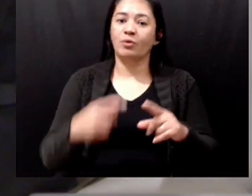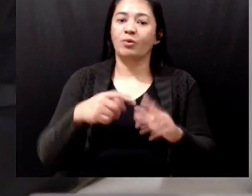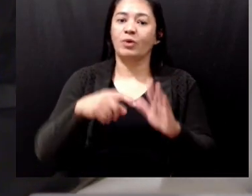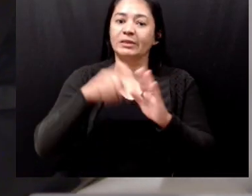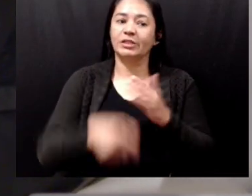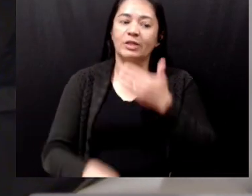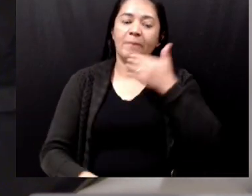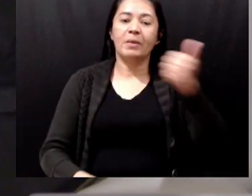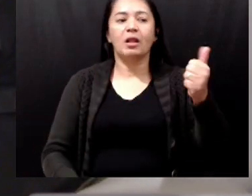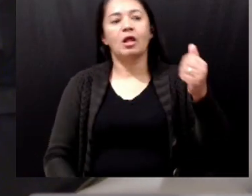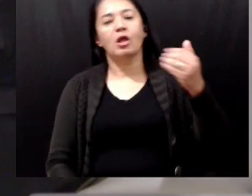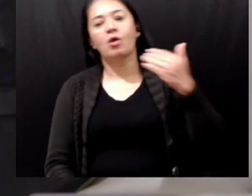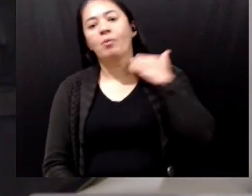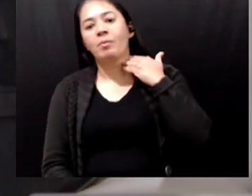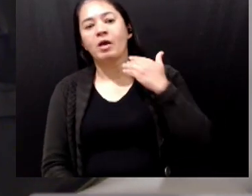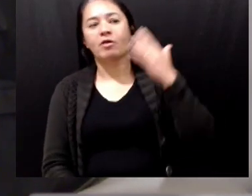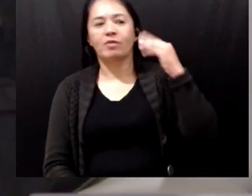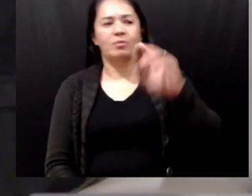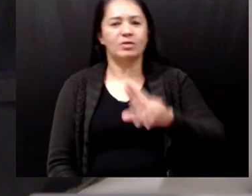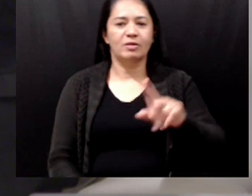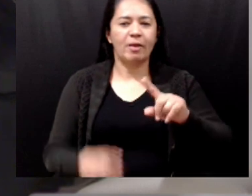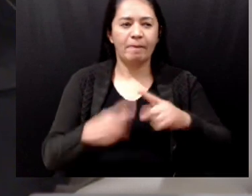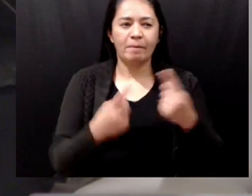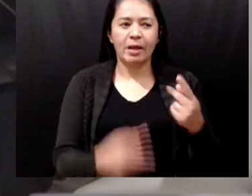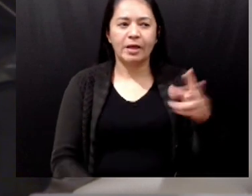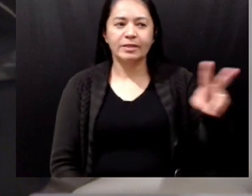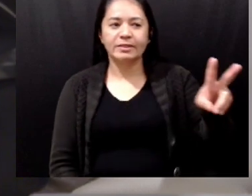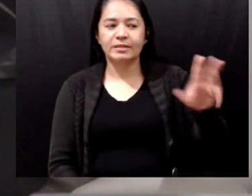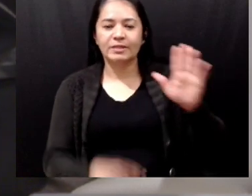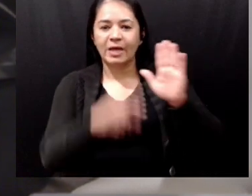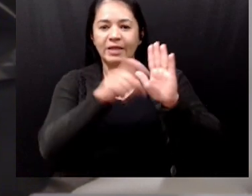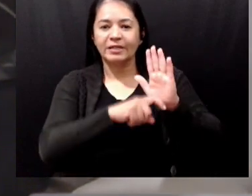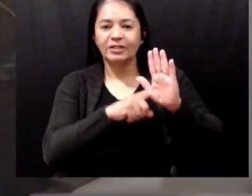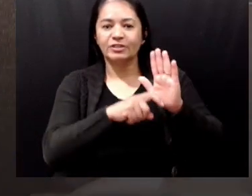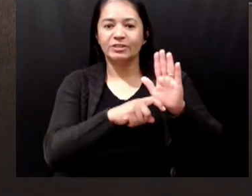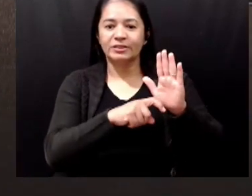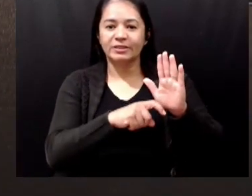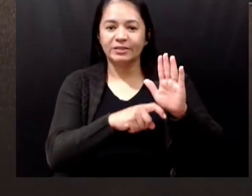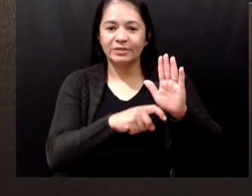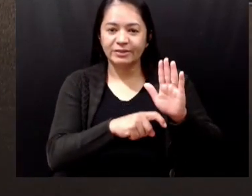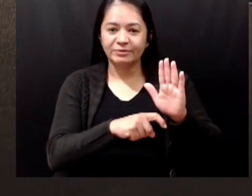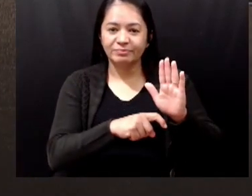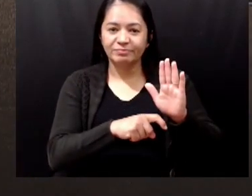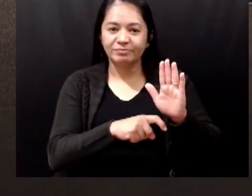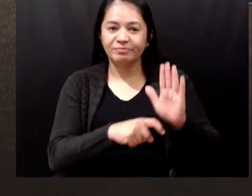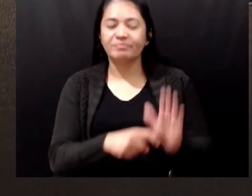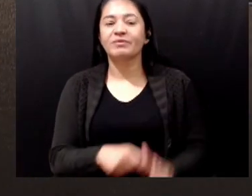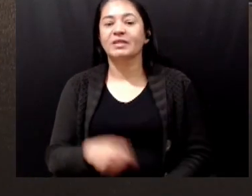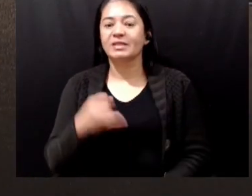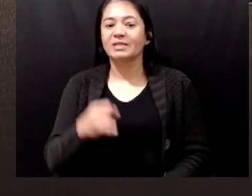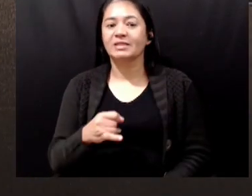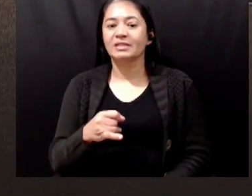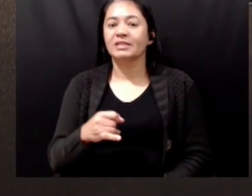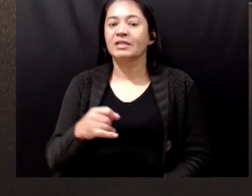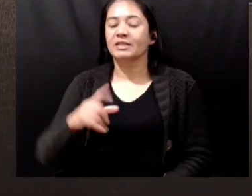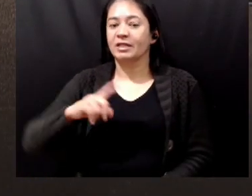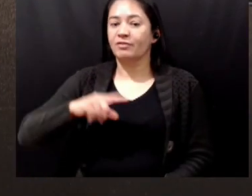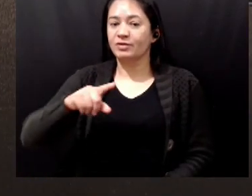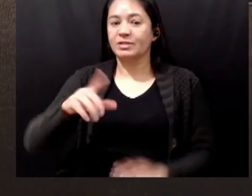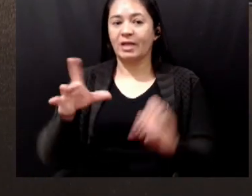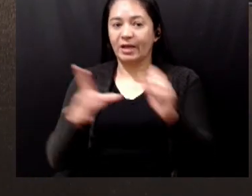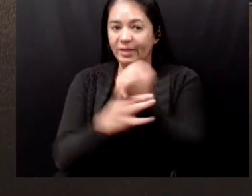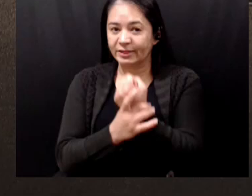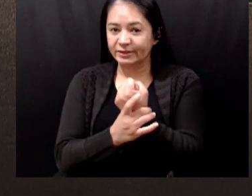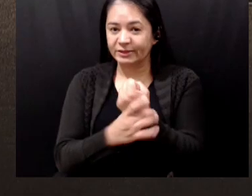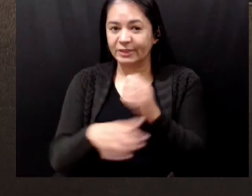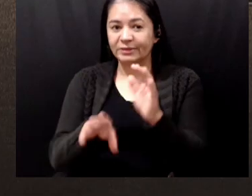tão famoso, etc. Verifica se ele está vinculado no Fundo Garantidor de Crédito. Se ele tiver, você tem essa garantia e até 250 mil ele